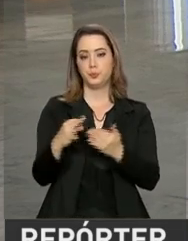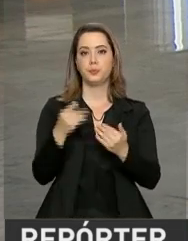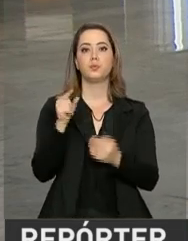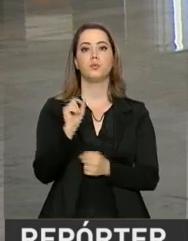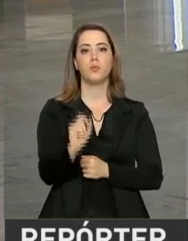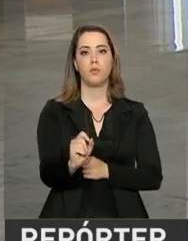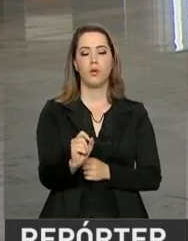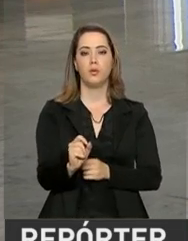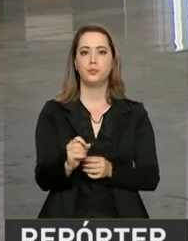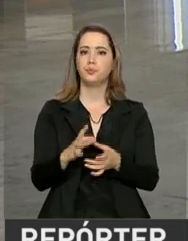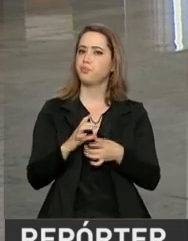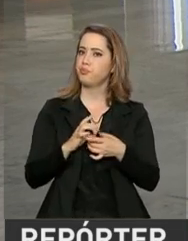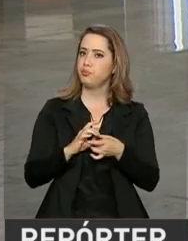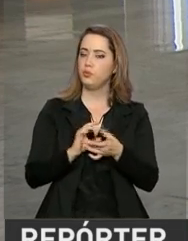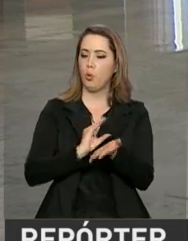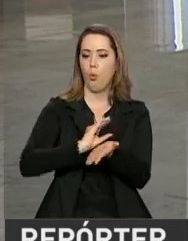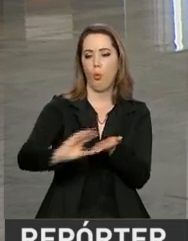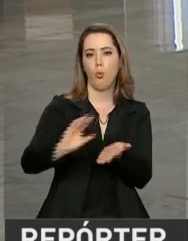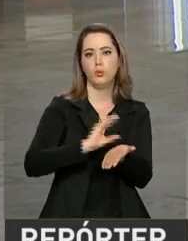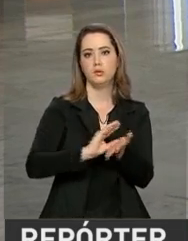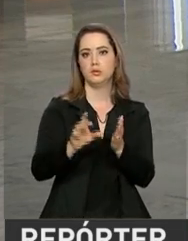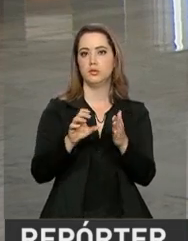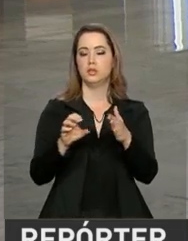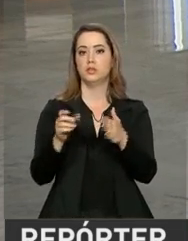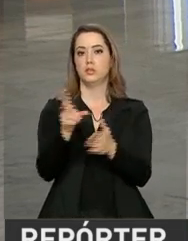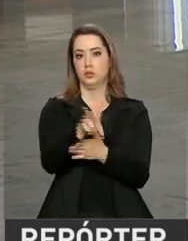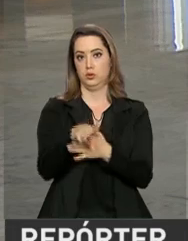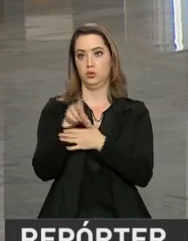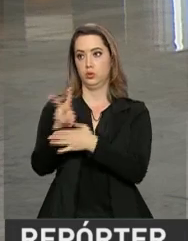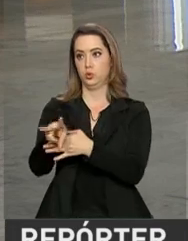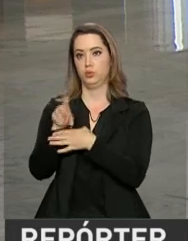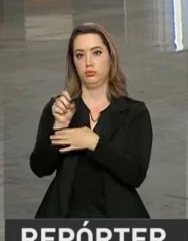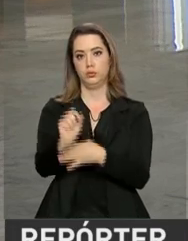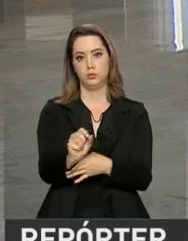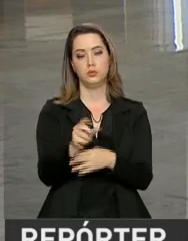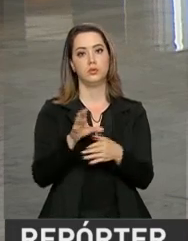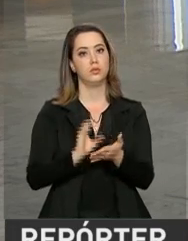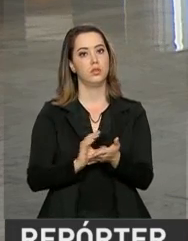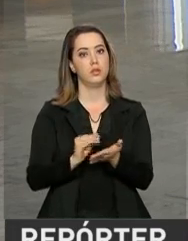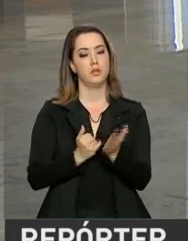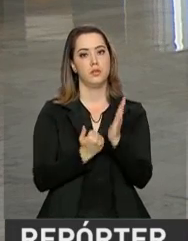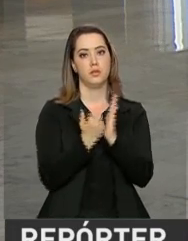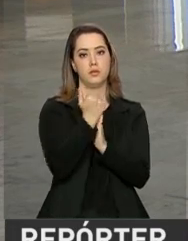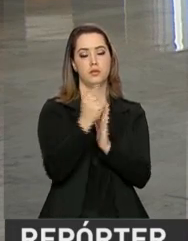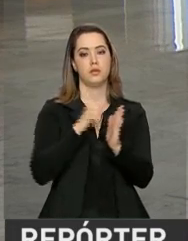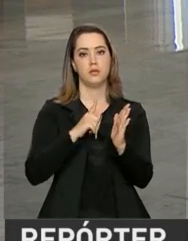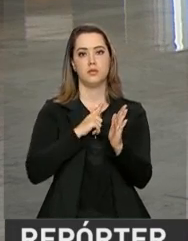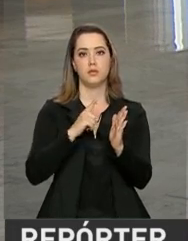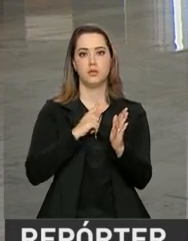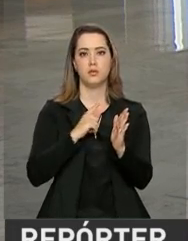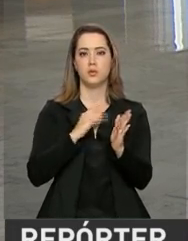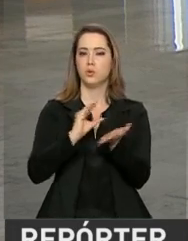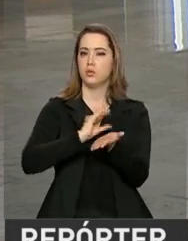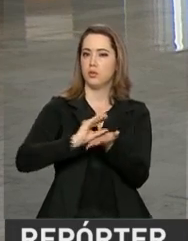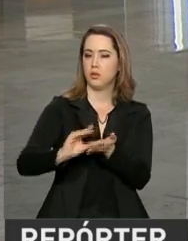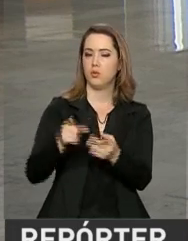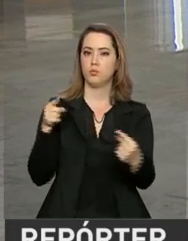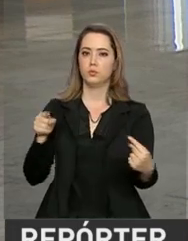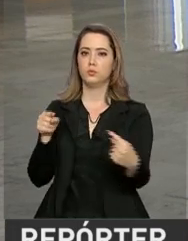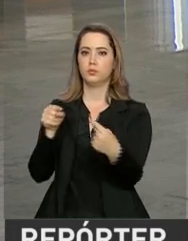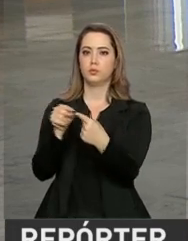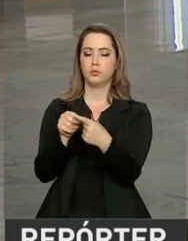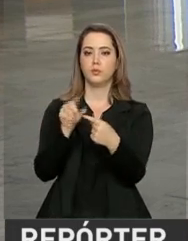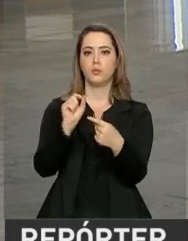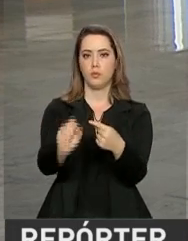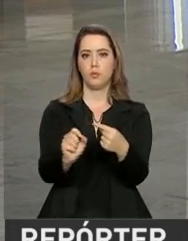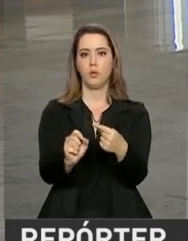a liberação de crédito cresceu mais nos setores aí nas modalidades com recursos direcionados como é o caso por exemplo